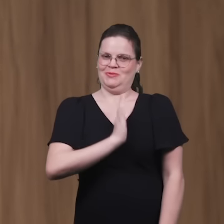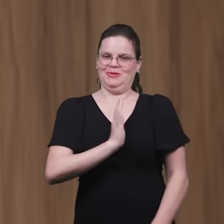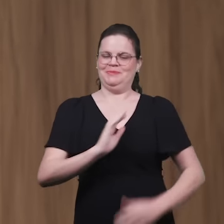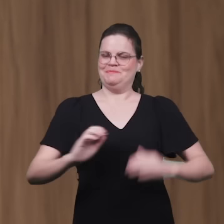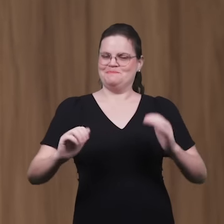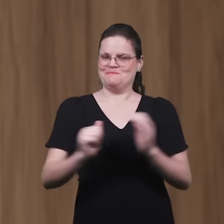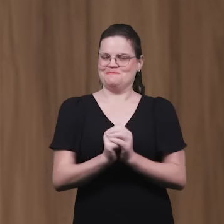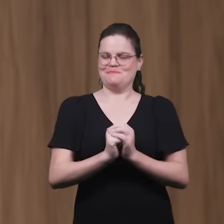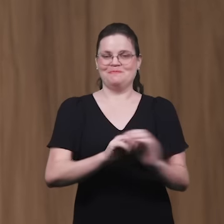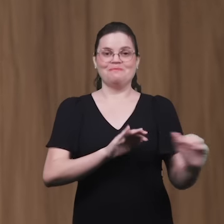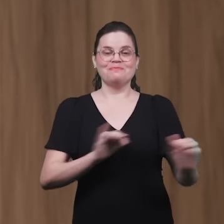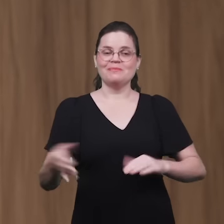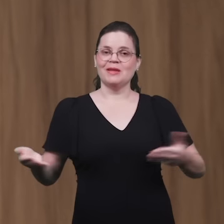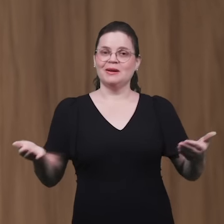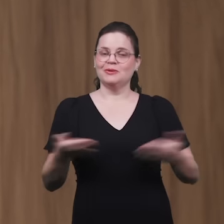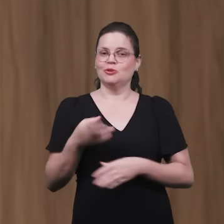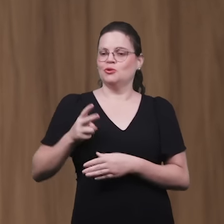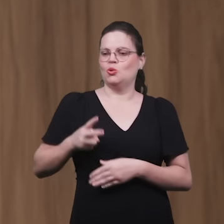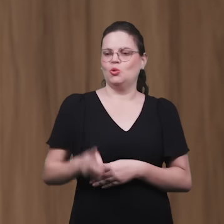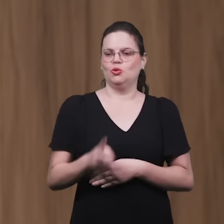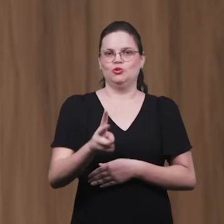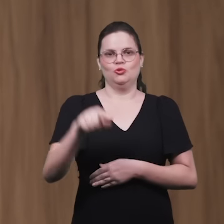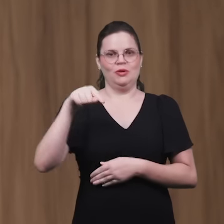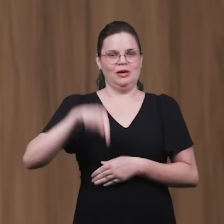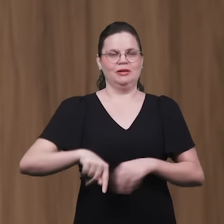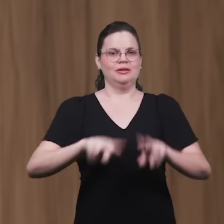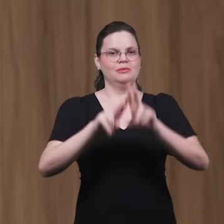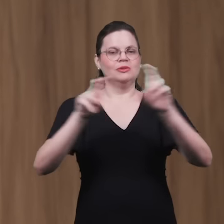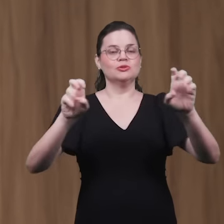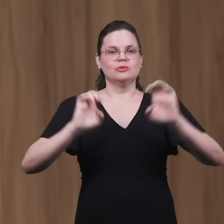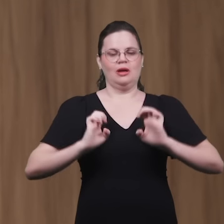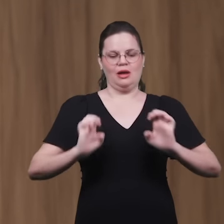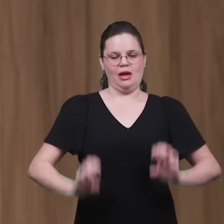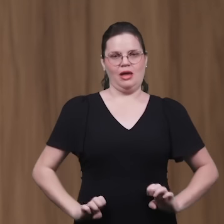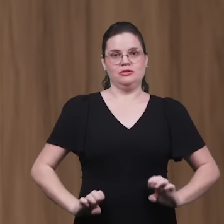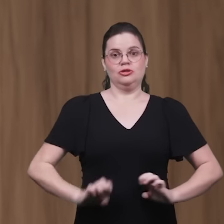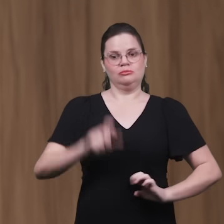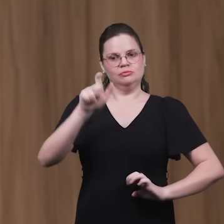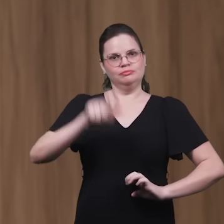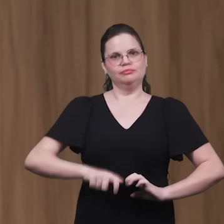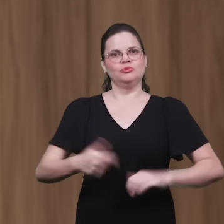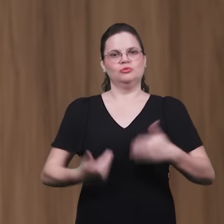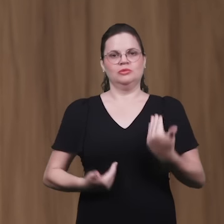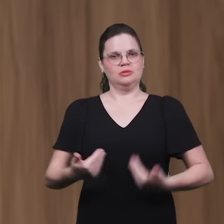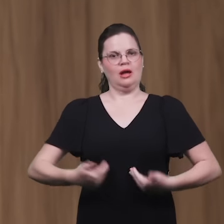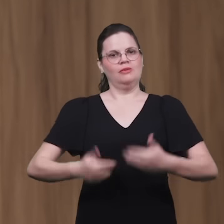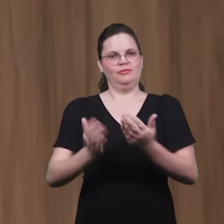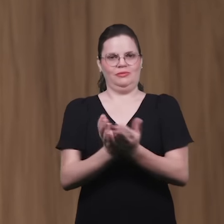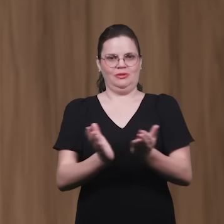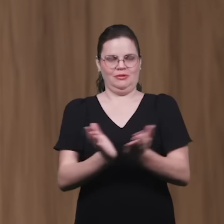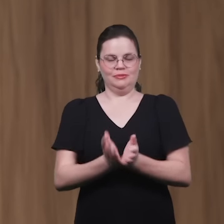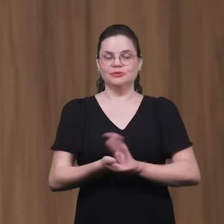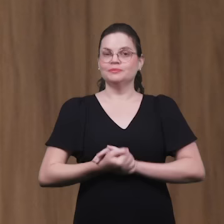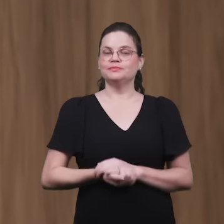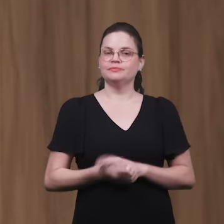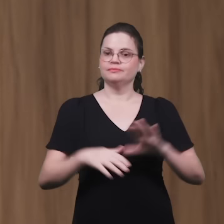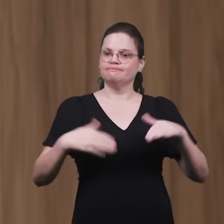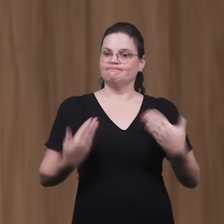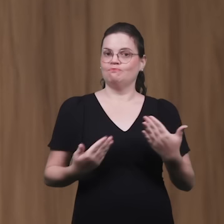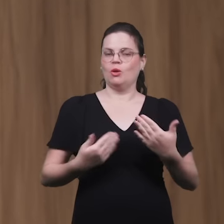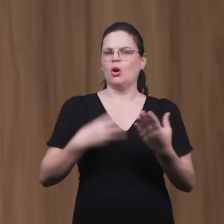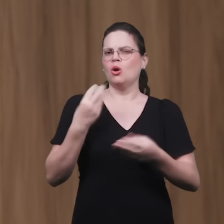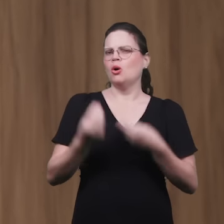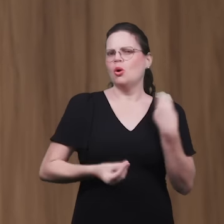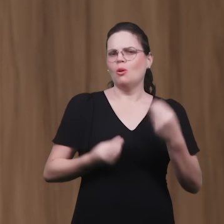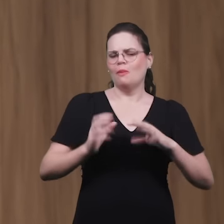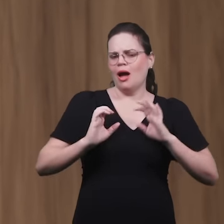Mas nós estamos dando prosseguimento ao nosso programa sobre a ética na vida do crente. E dentro da ética na vida do